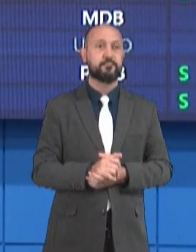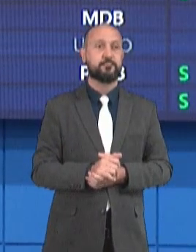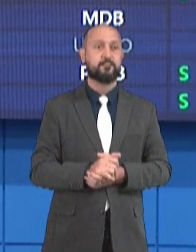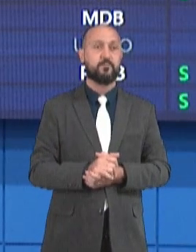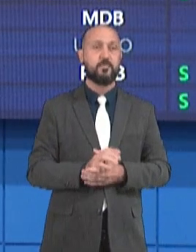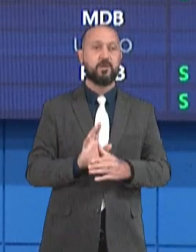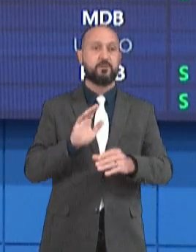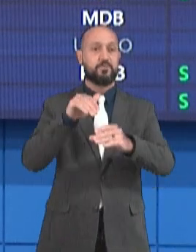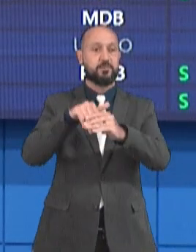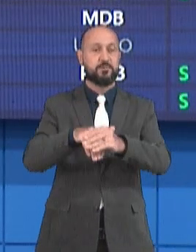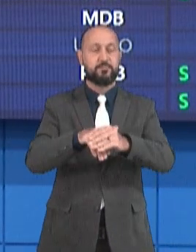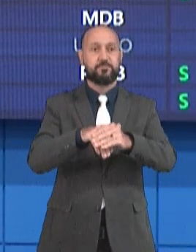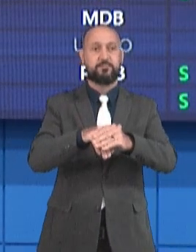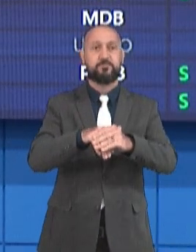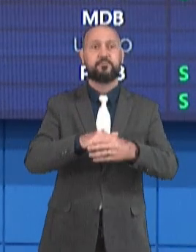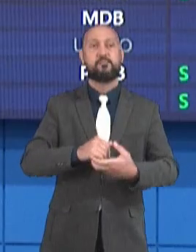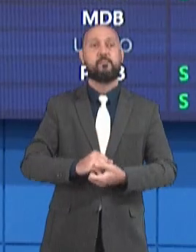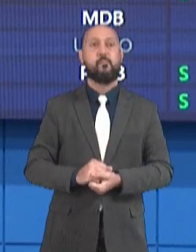Ainda em votação.